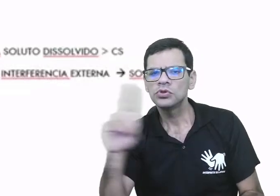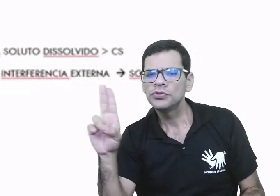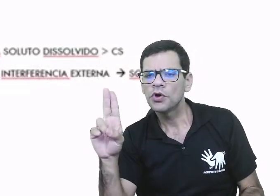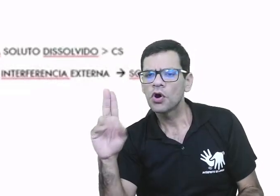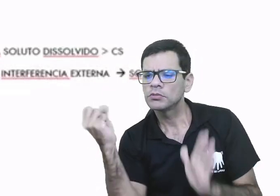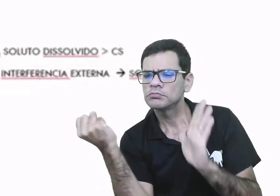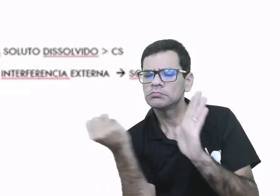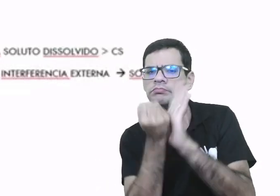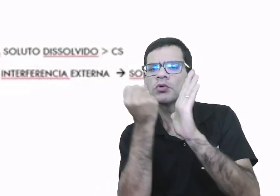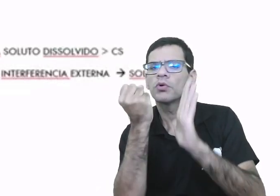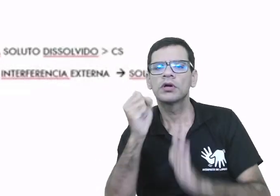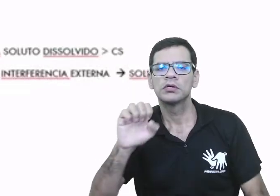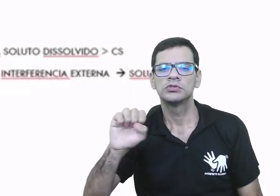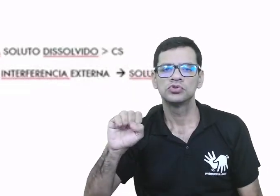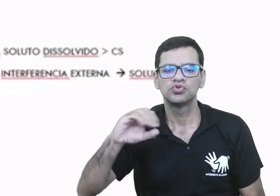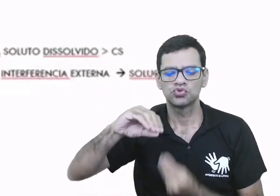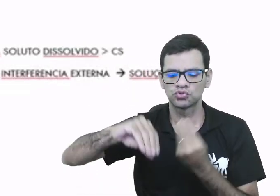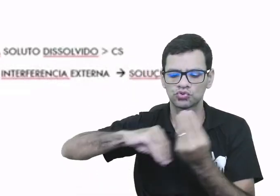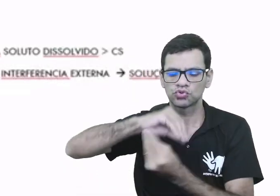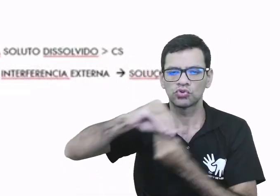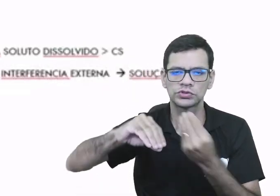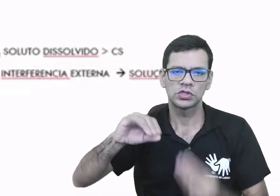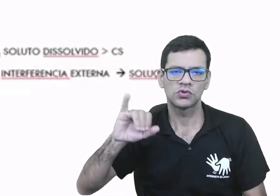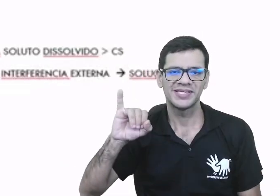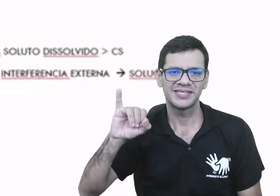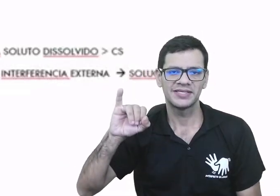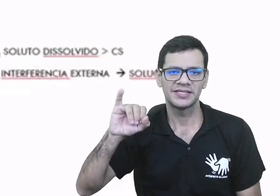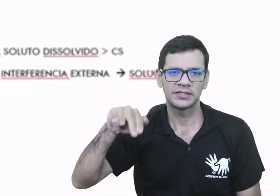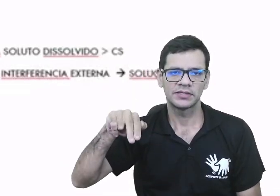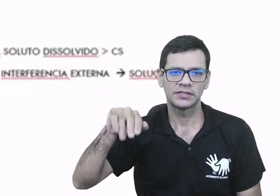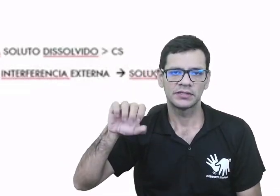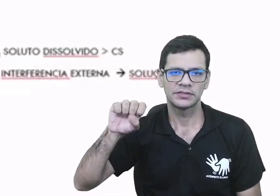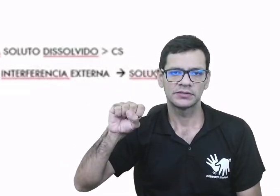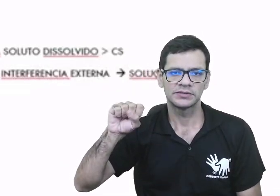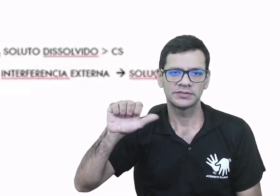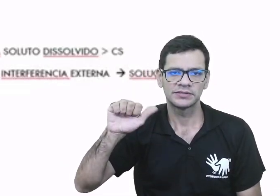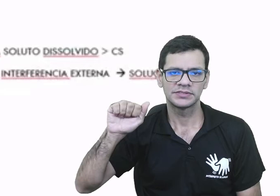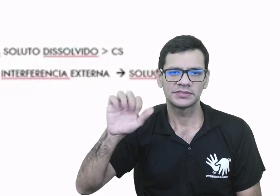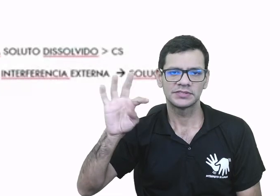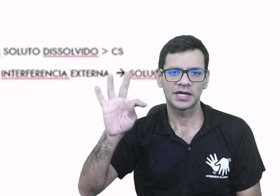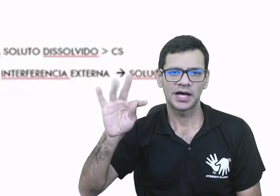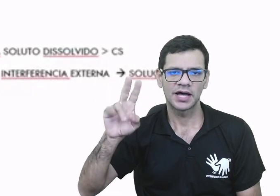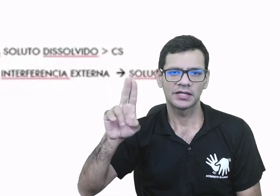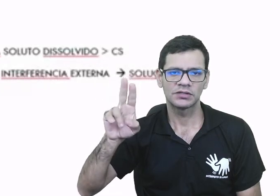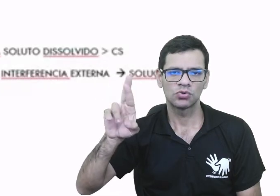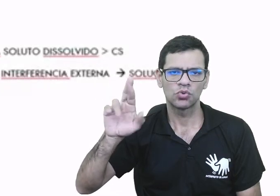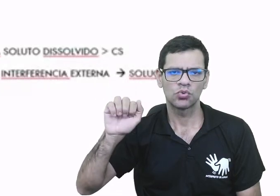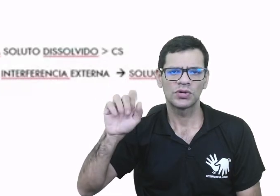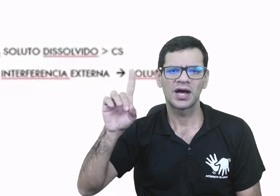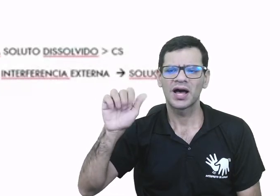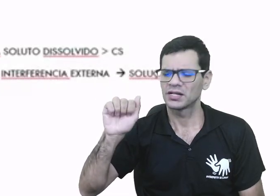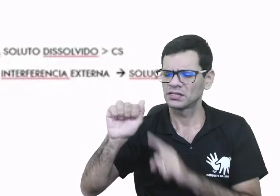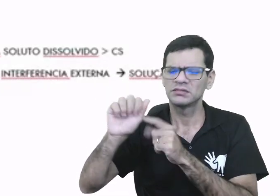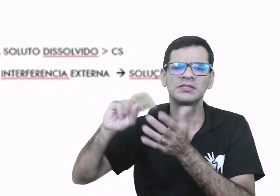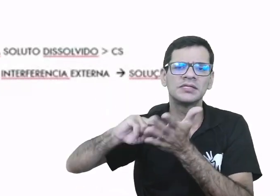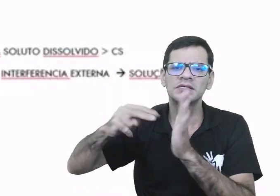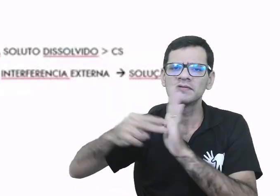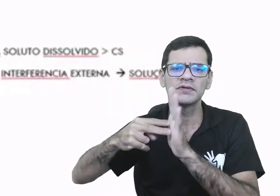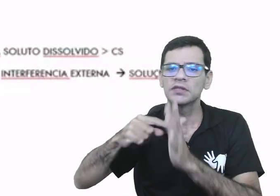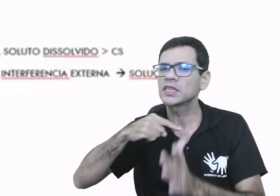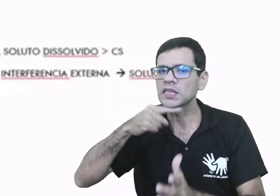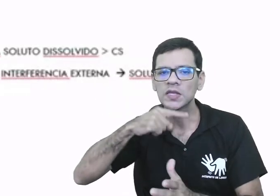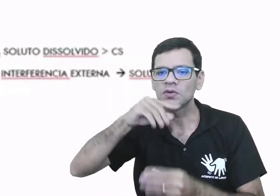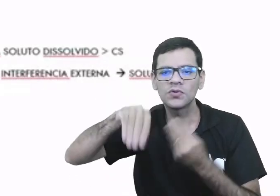essa solução como uma solução insaturada. Não saturou, insaturada. Eu consigo colocar mais. Por exemplo, eu